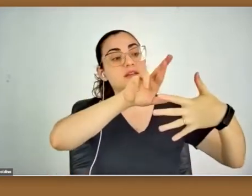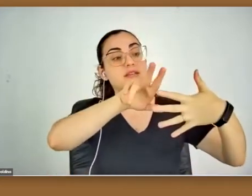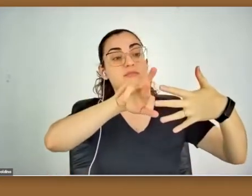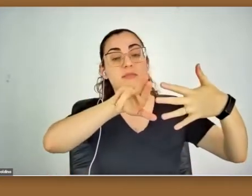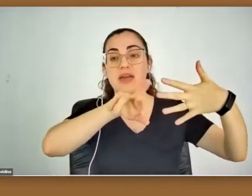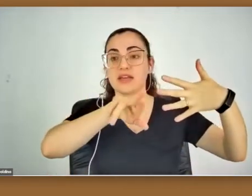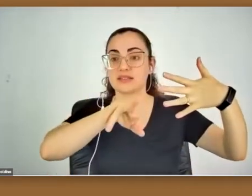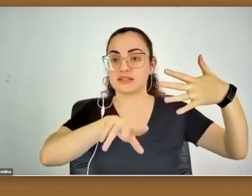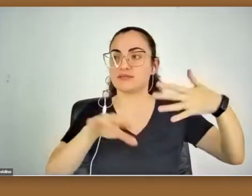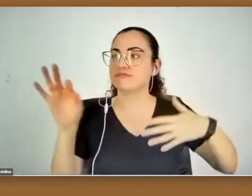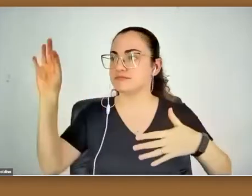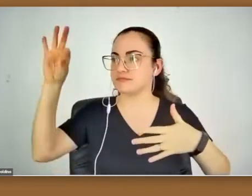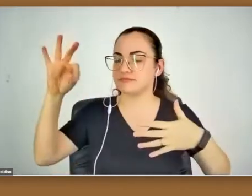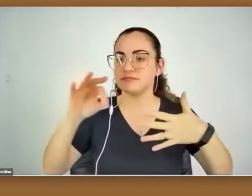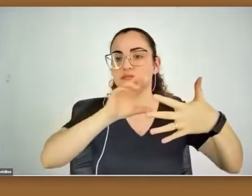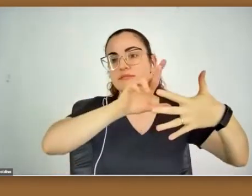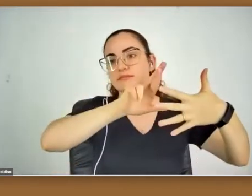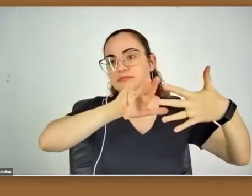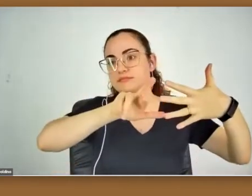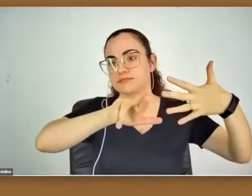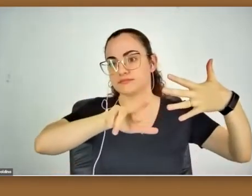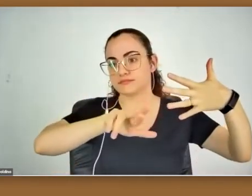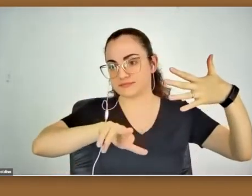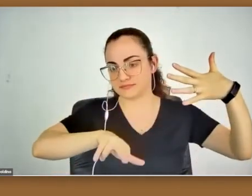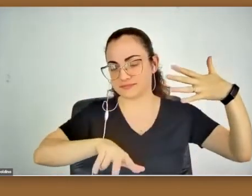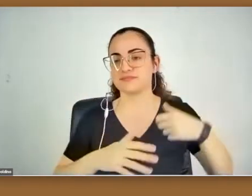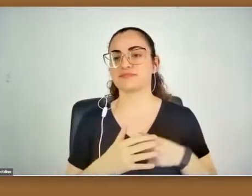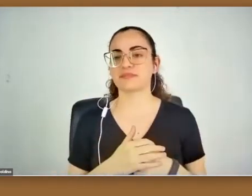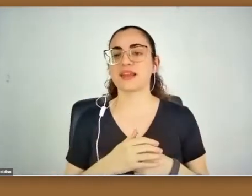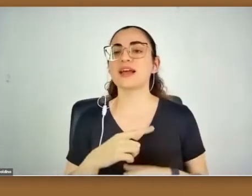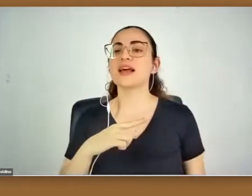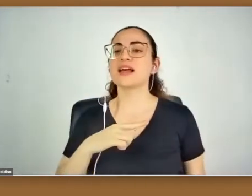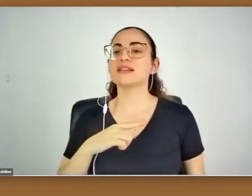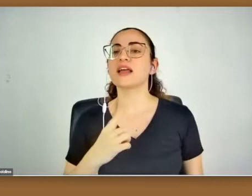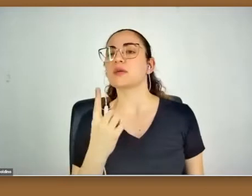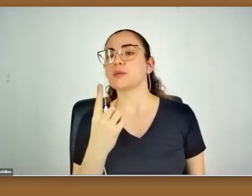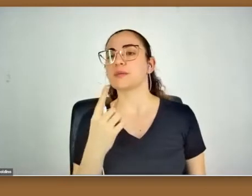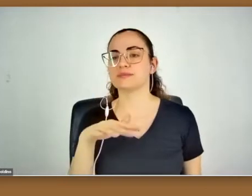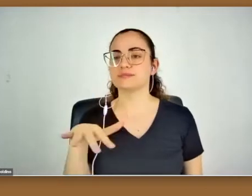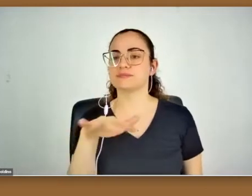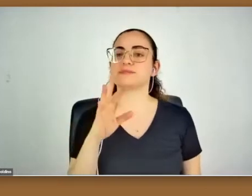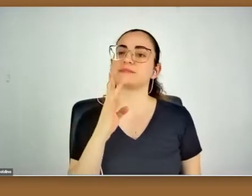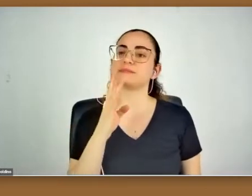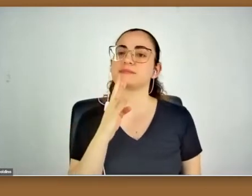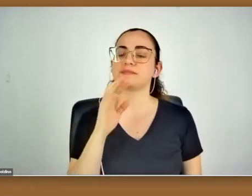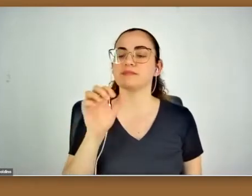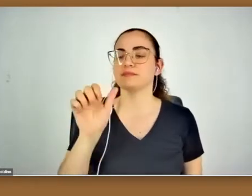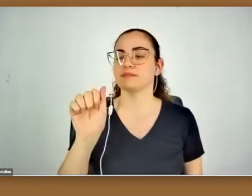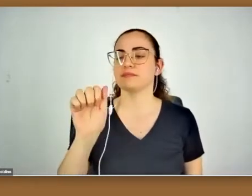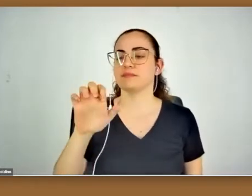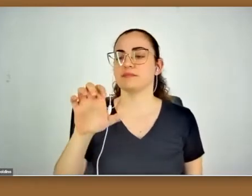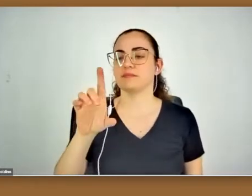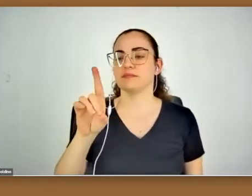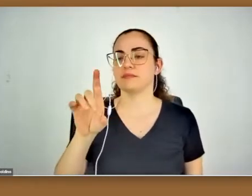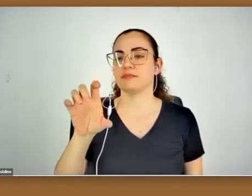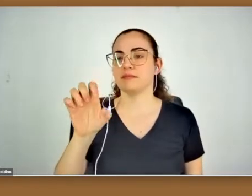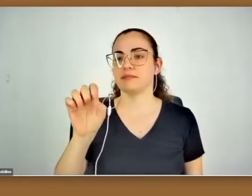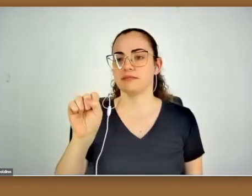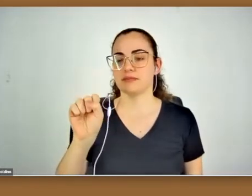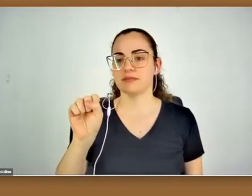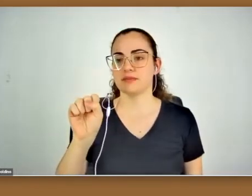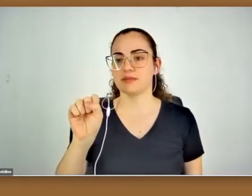mosquitos Aedes, ele é super famoso, tenho certeza que vocês já devem ter visto até na casa, muitas vezes de vocês, às vezes na